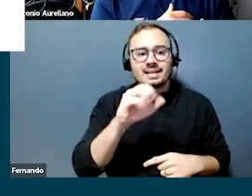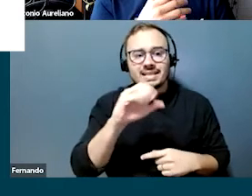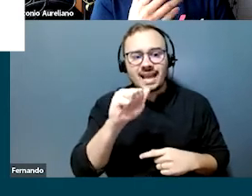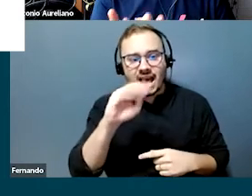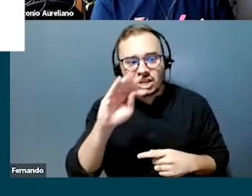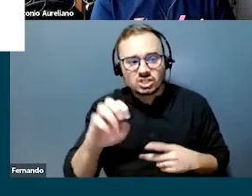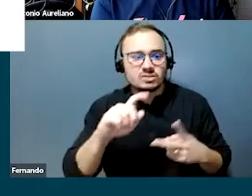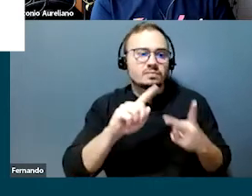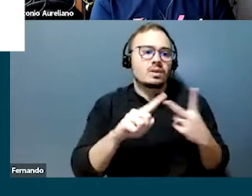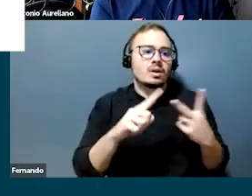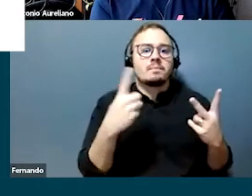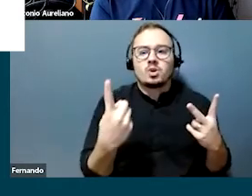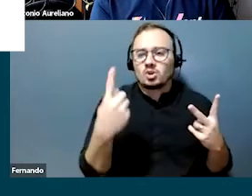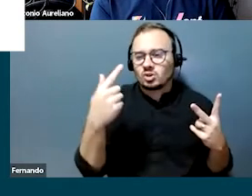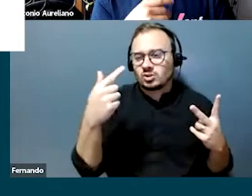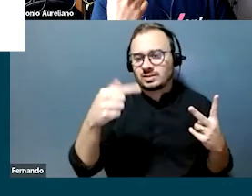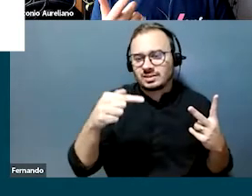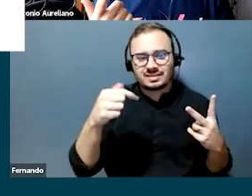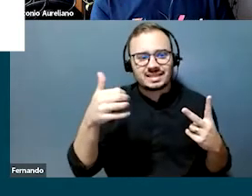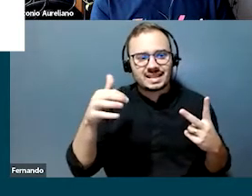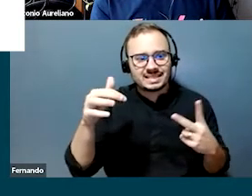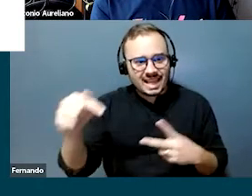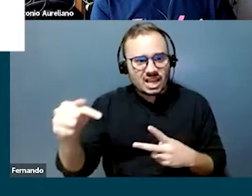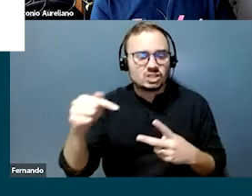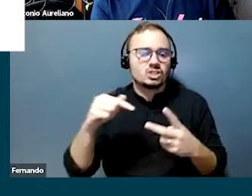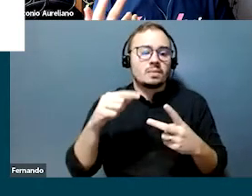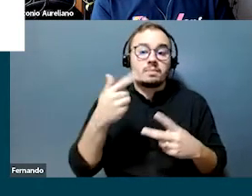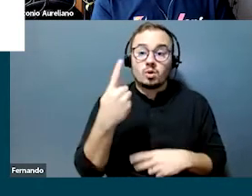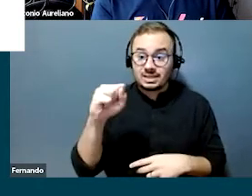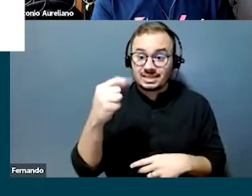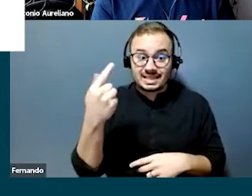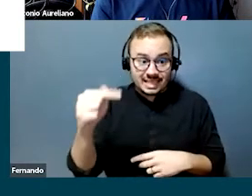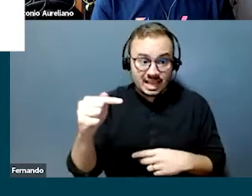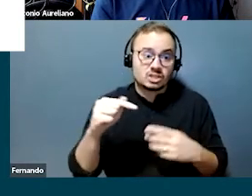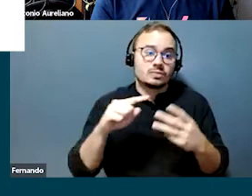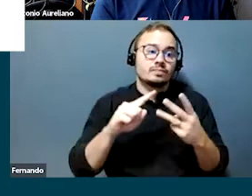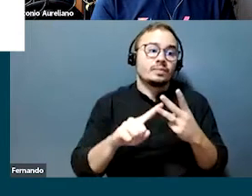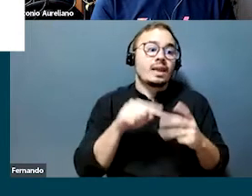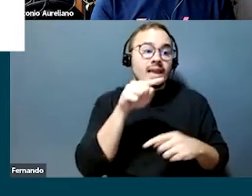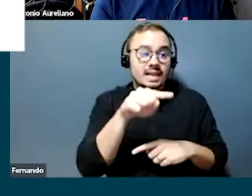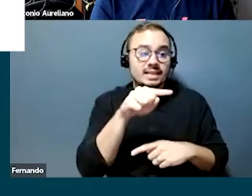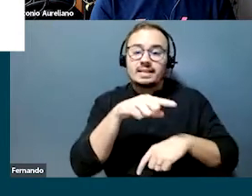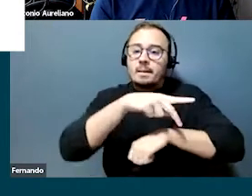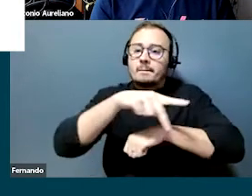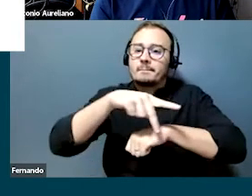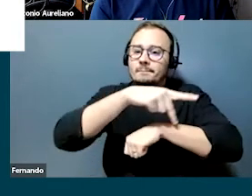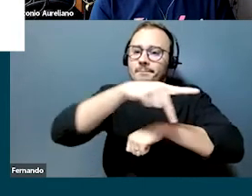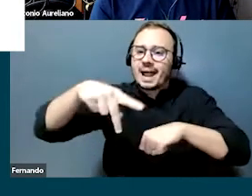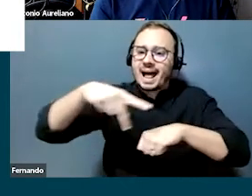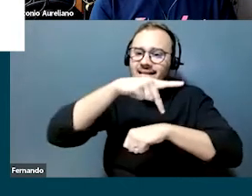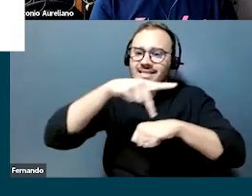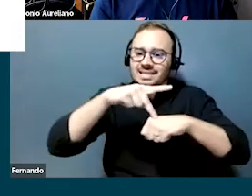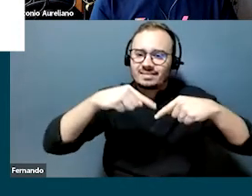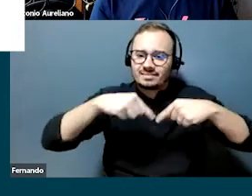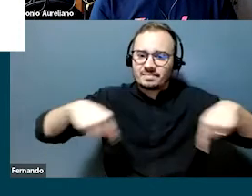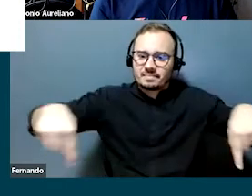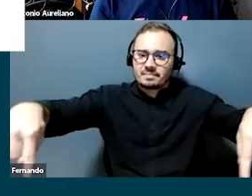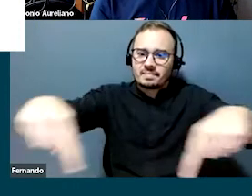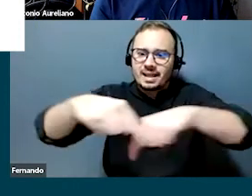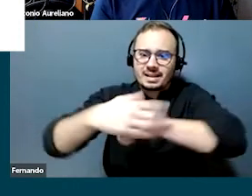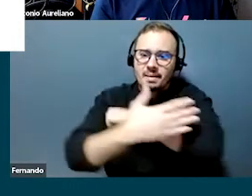na Revolução Pernambucana de 1817, e até nas diretas já, a Batalha de Casa Forte foi relembrada. Isso aqui é a Praça de Casa Forte, que é um projeto de